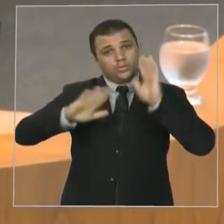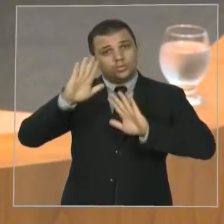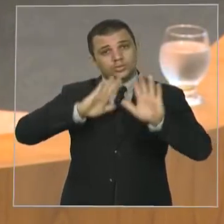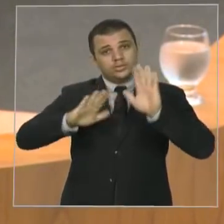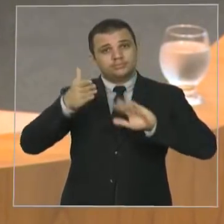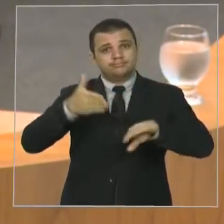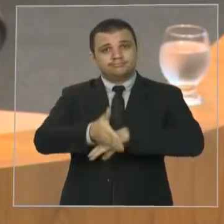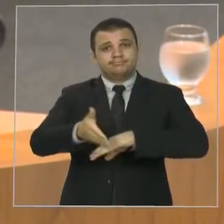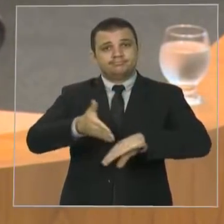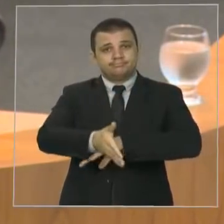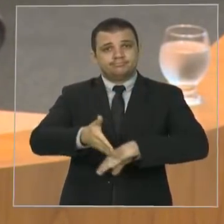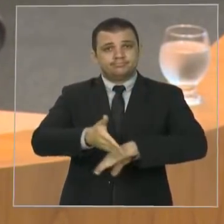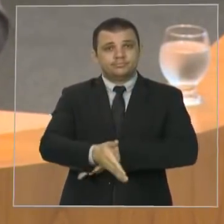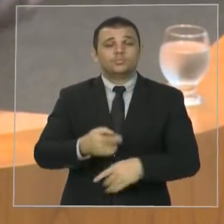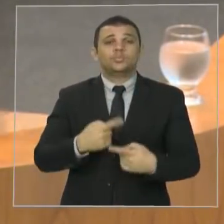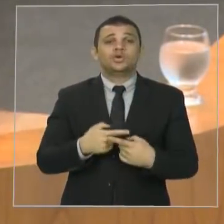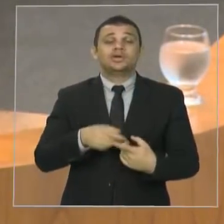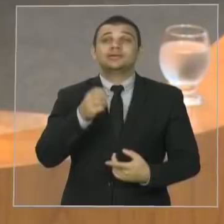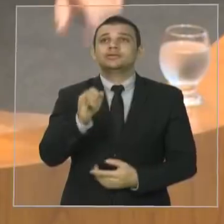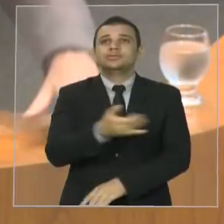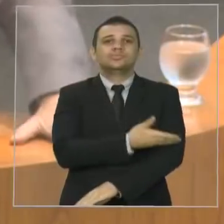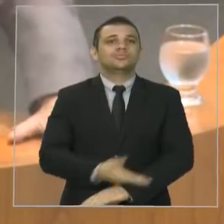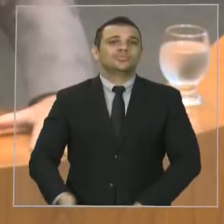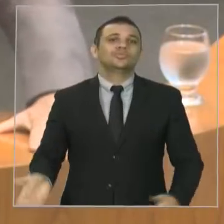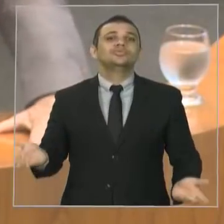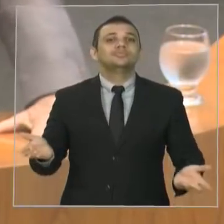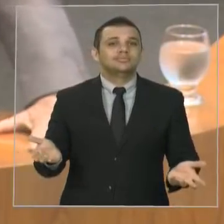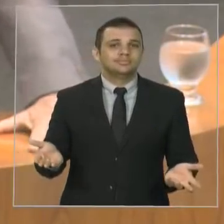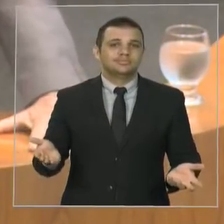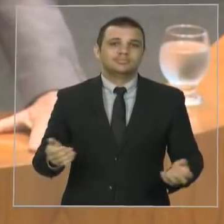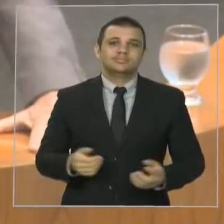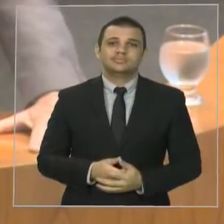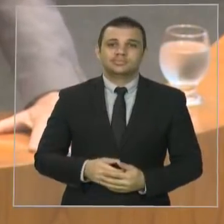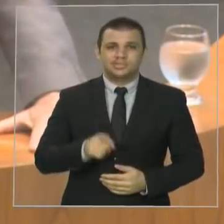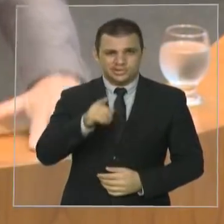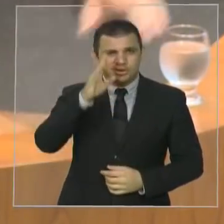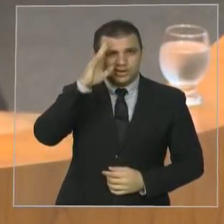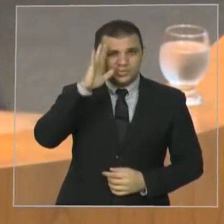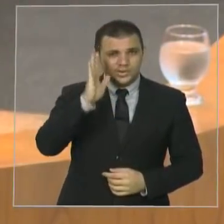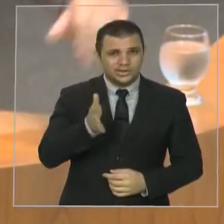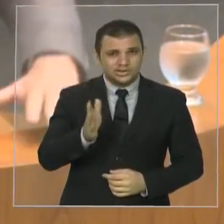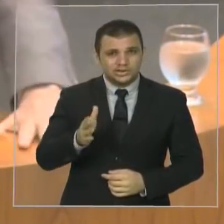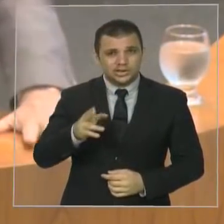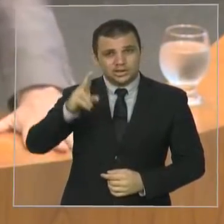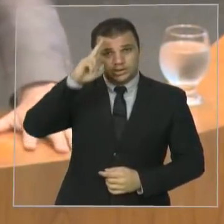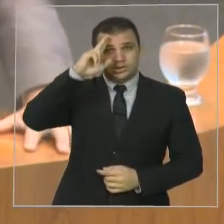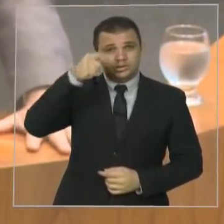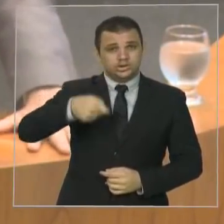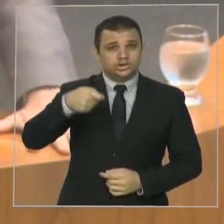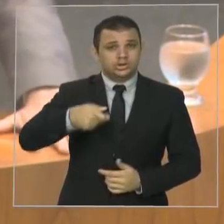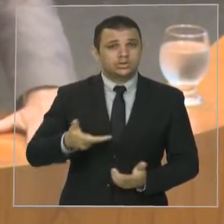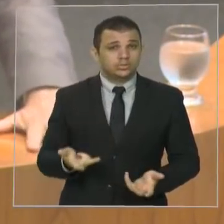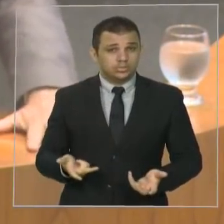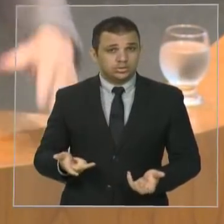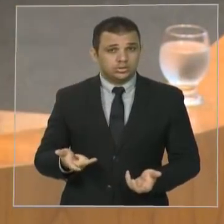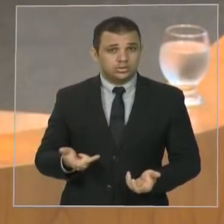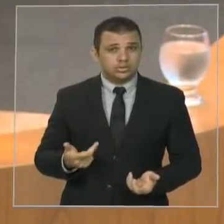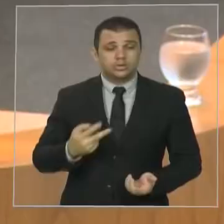é estar um procedimento e fazer uma apuração. Mas o fato de imediato passou. Então, esta é a